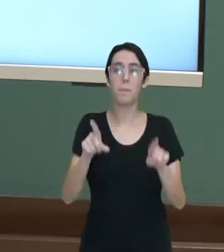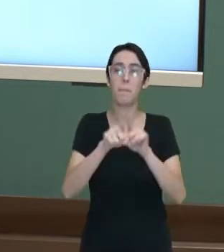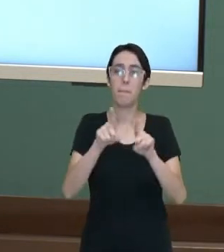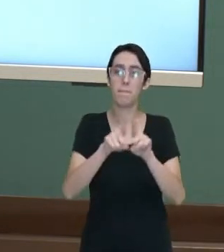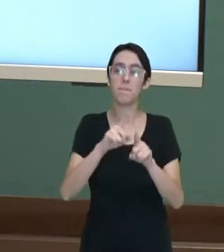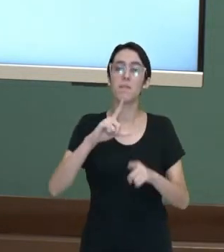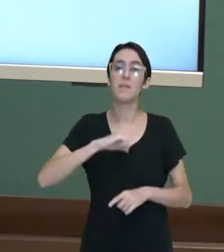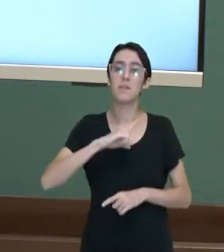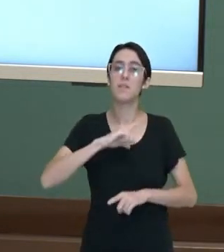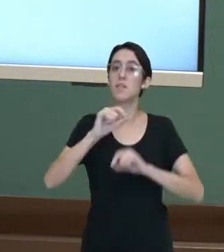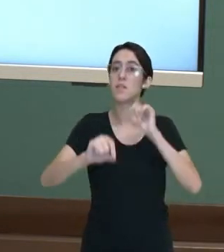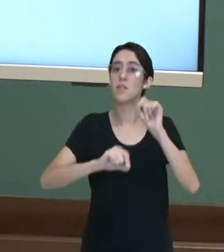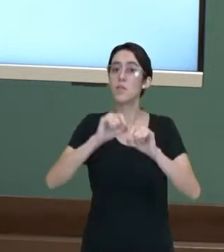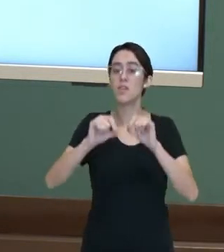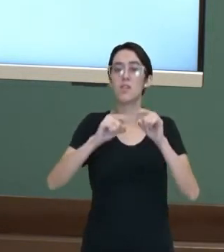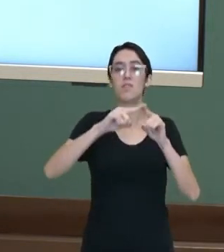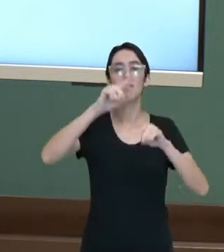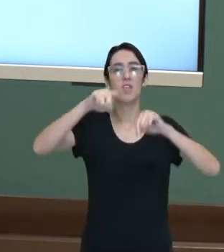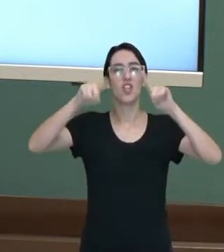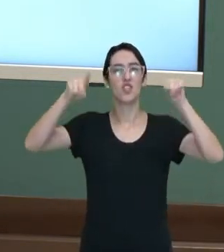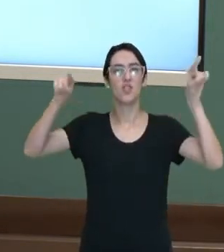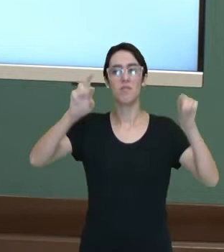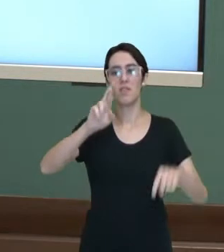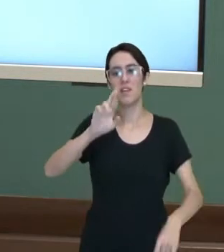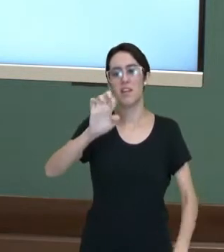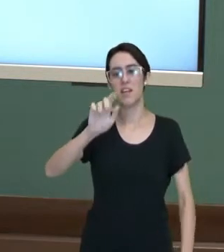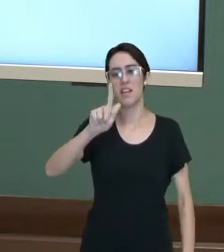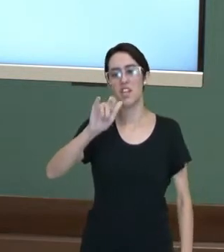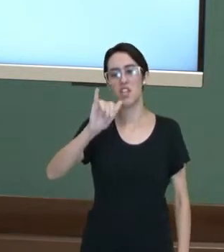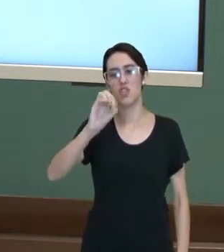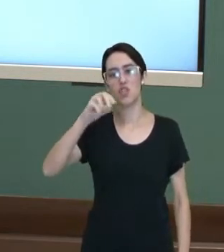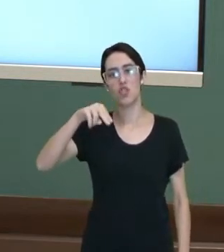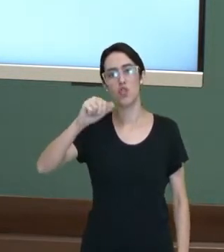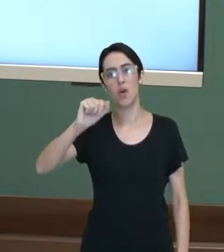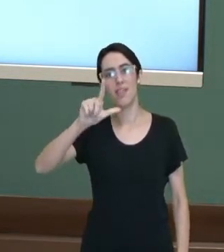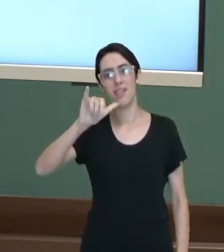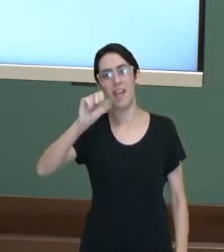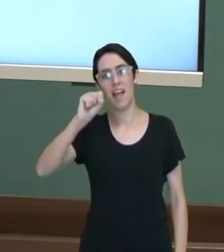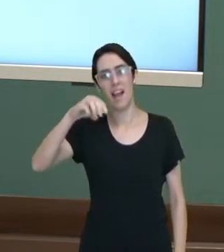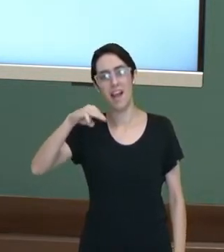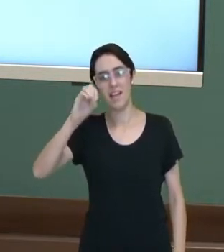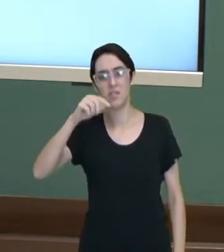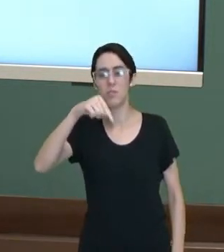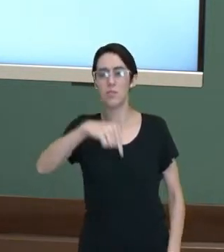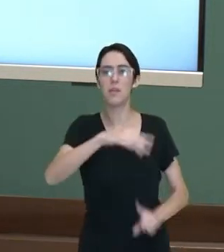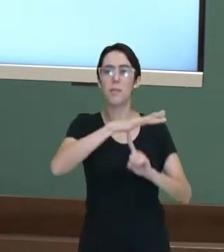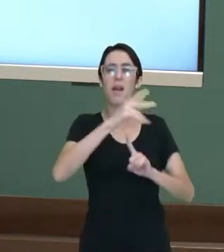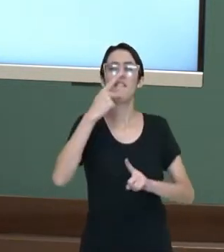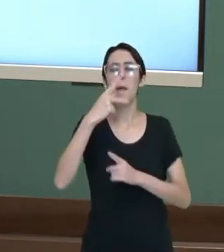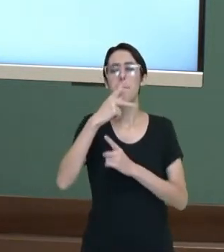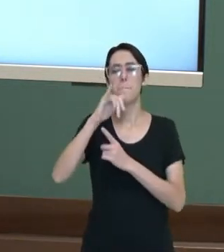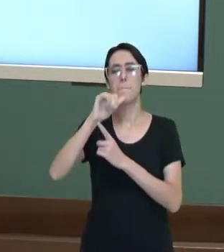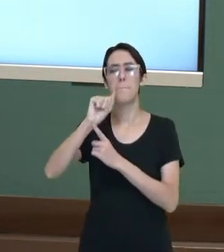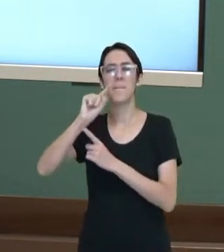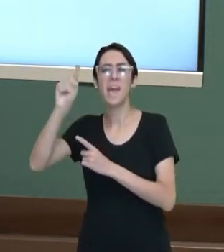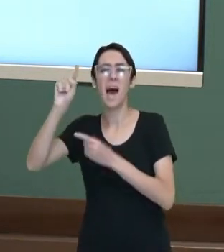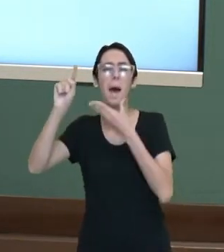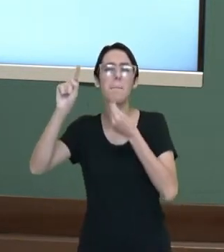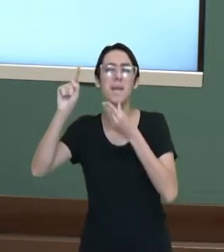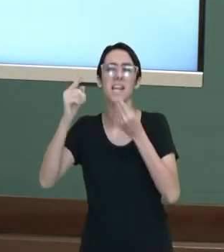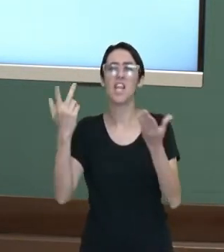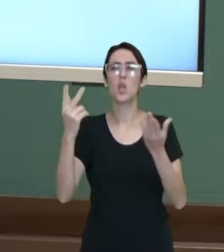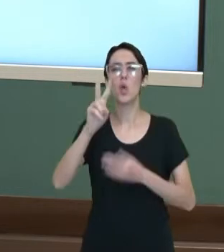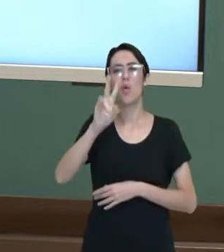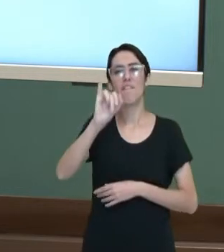nossos regionalismos, né? E aqui no Paraná, é claro, piá, vina, penal, né?